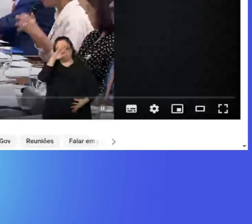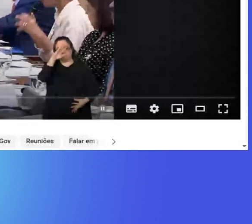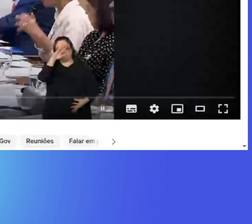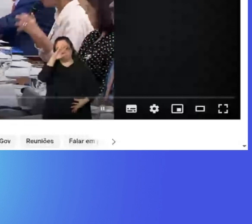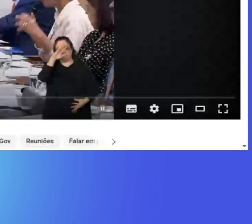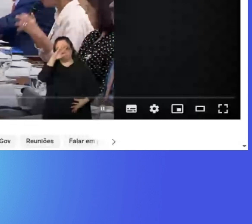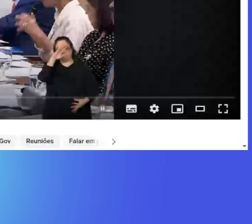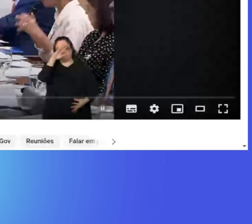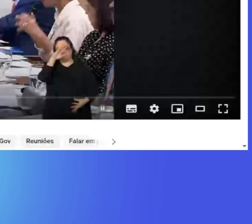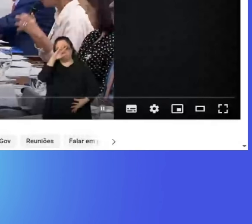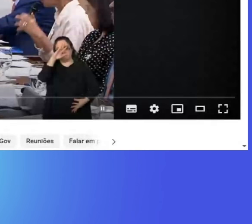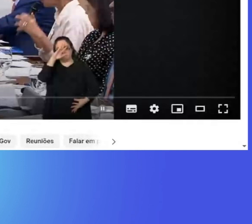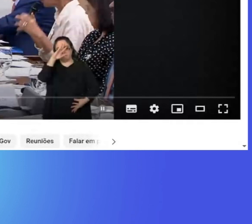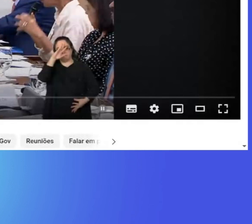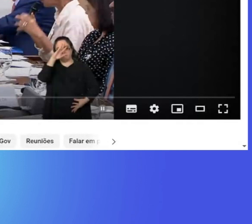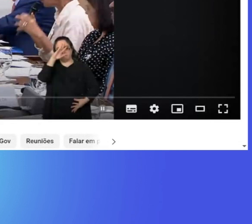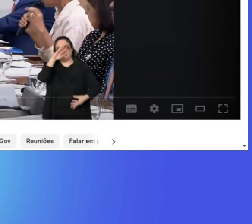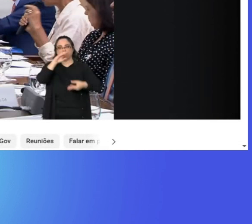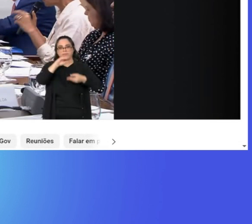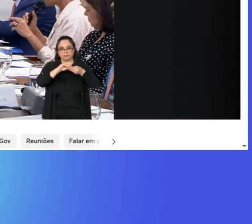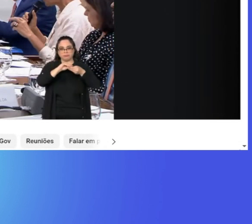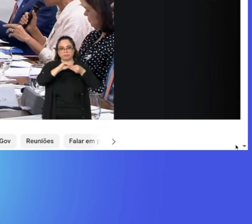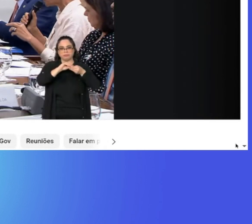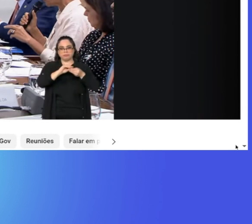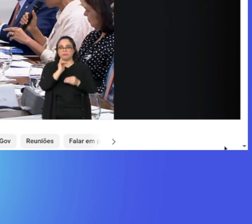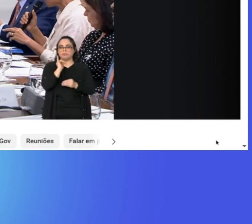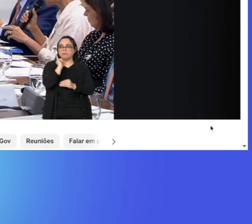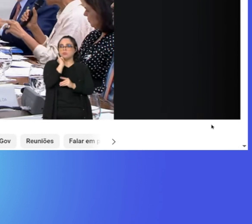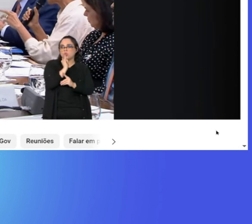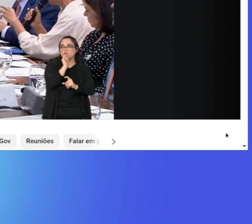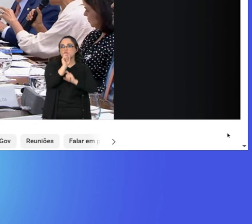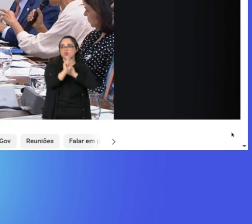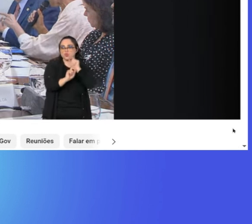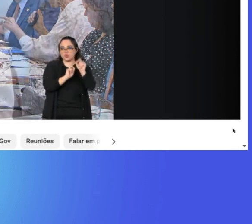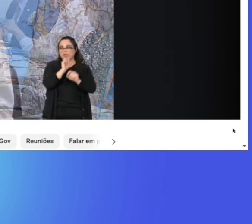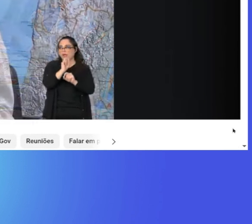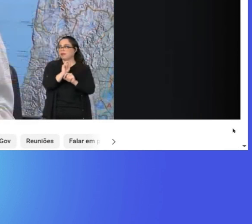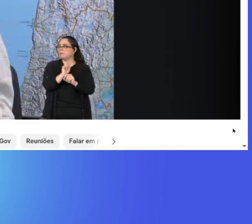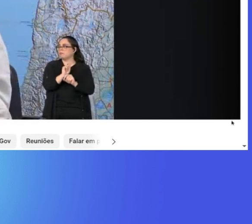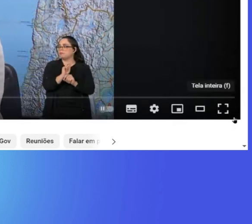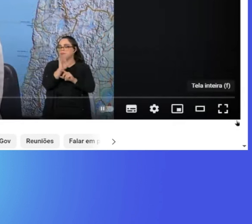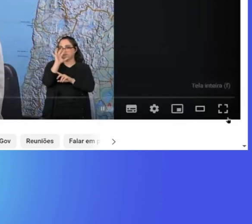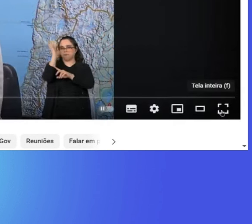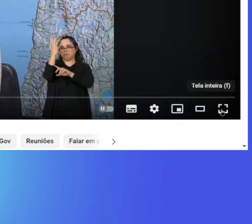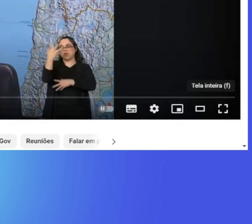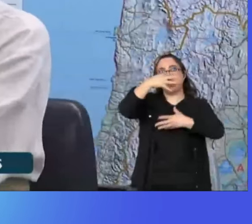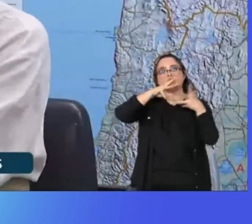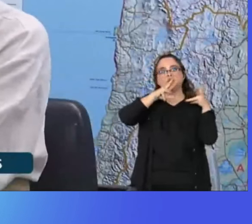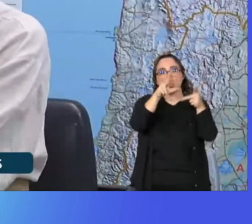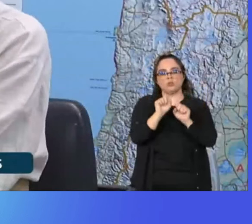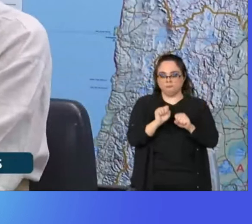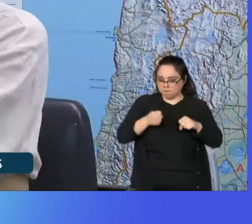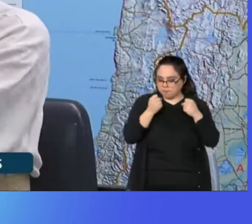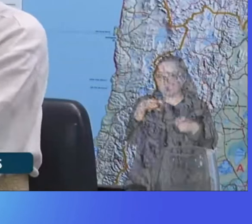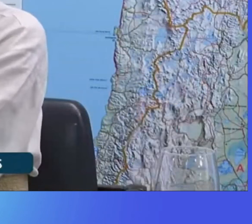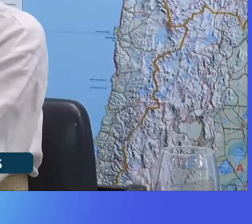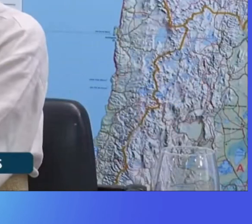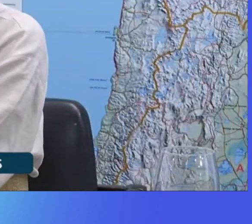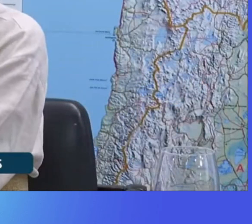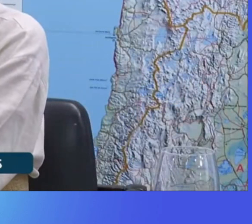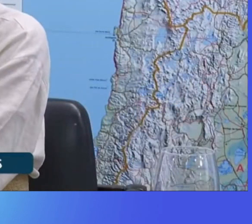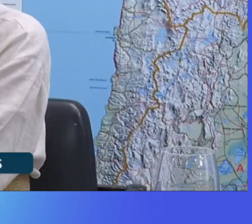além é lógico do Presidente da República é presente que eu celebro todos os esforços que vem sendo feitos desde o dia